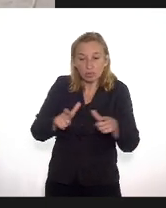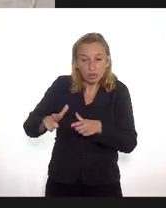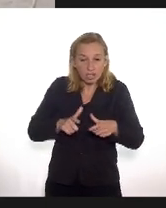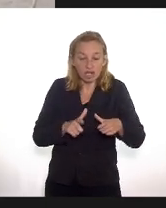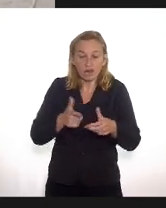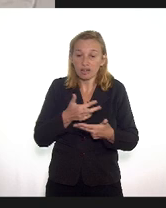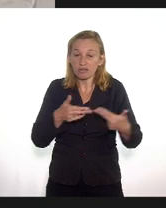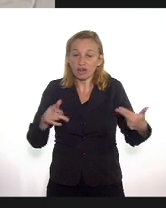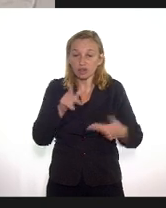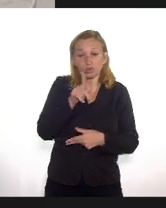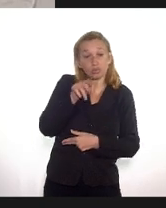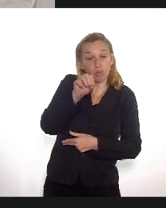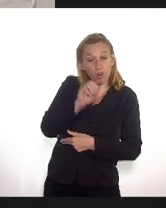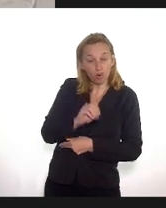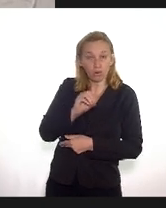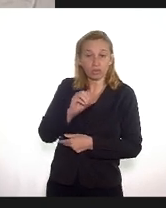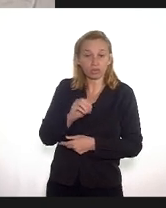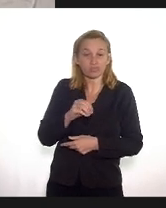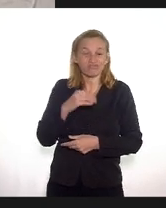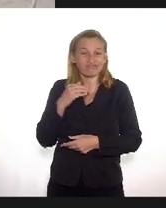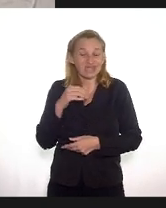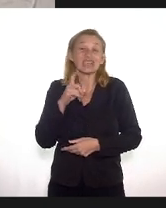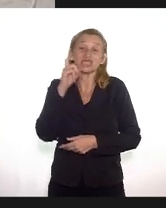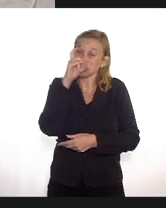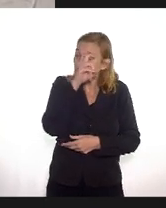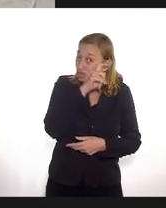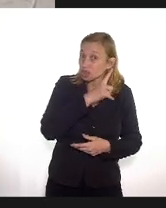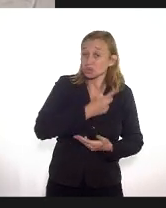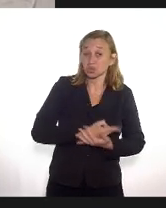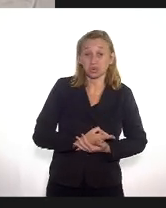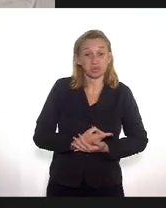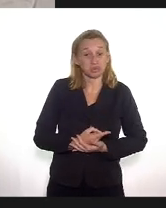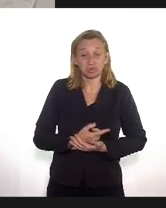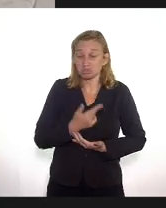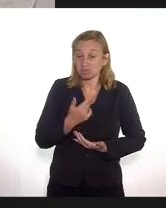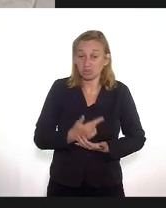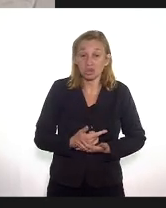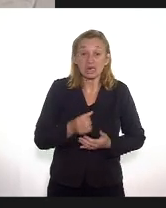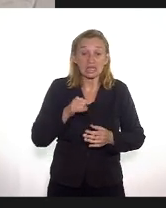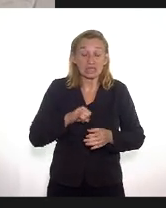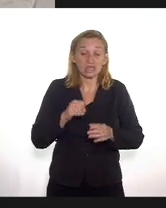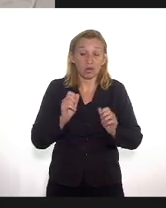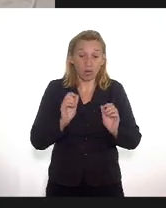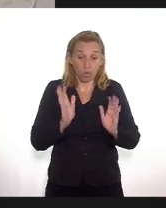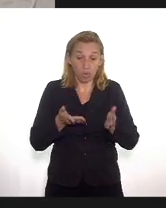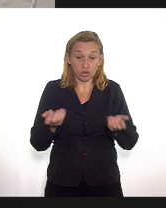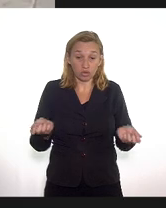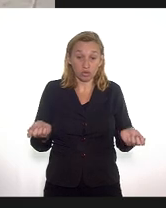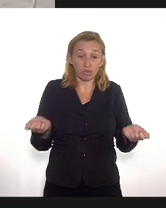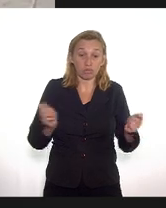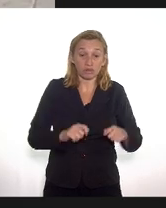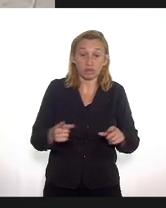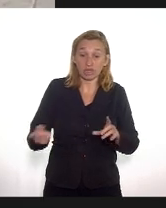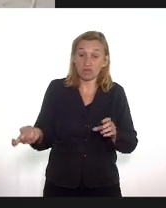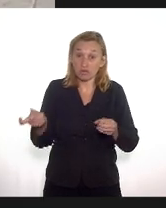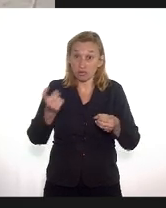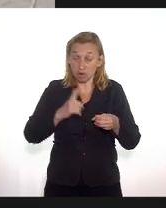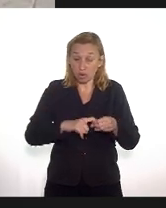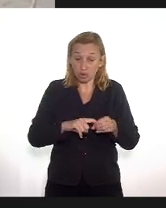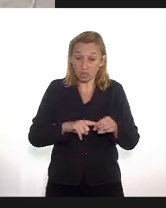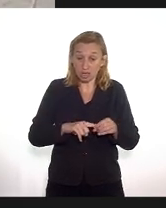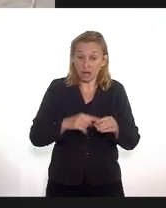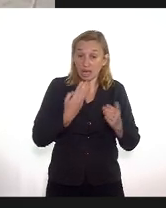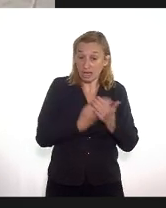polos nossos hoje estão em condições precárias, não tem condições. Se hoje a gente tivesse uma possibilidade de retorno, e a gente não